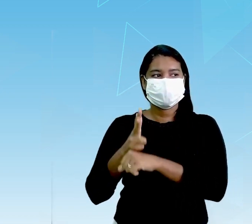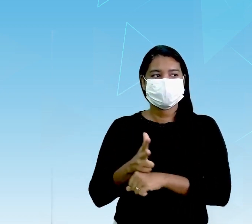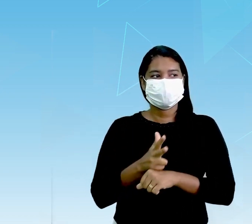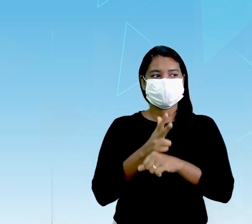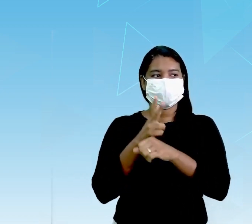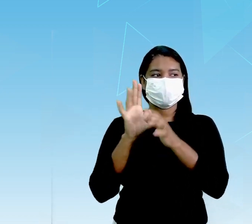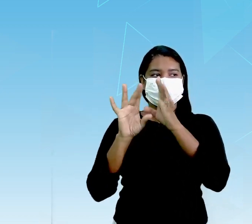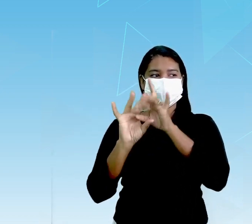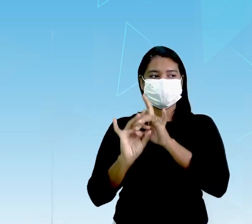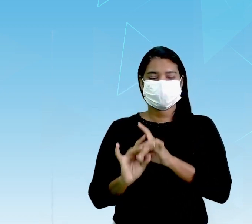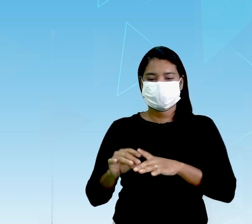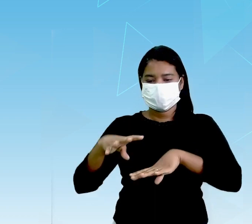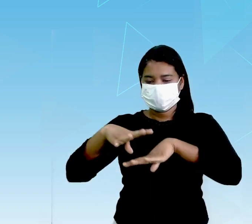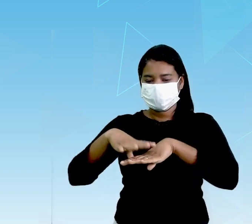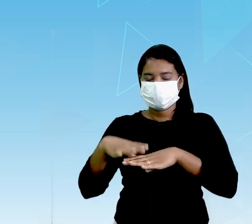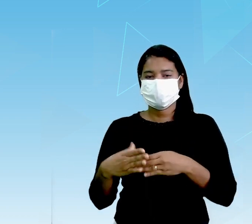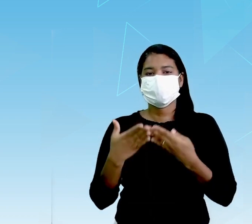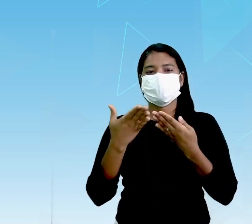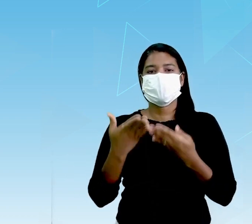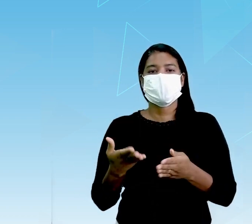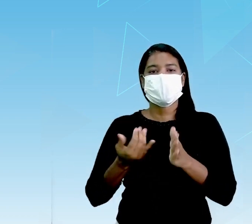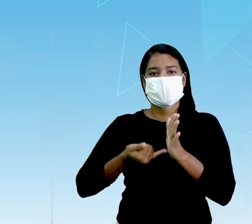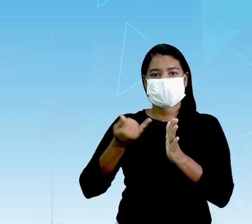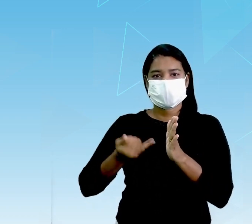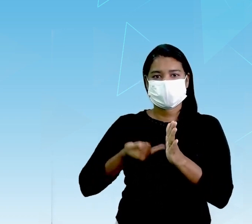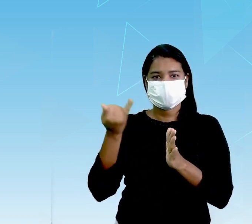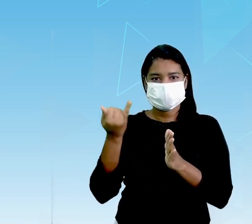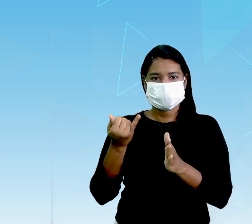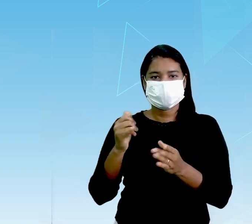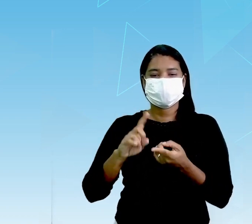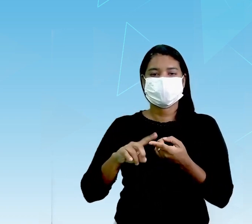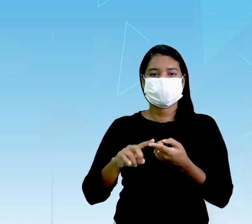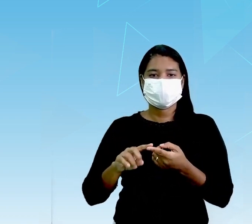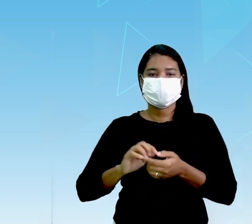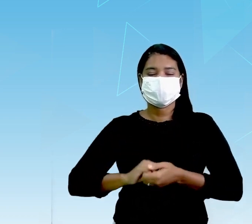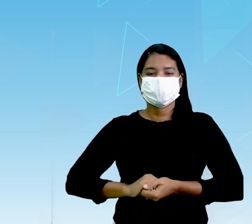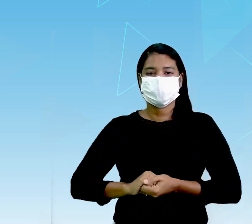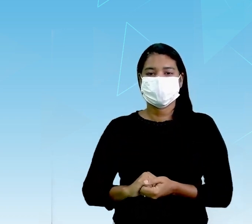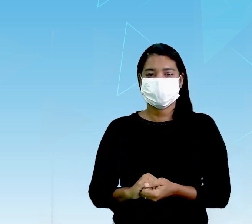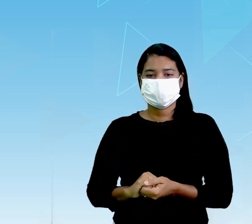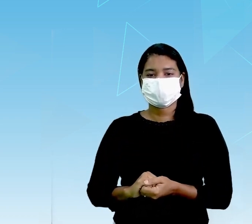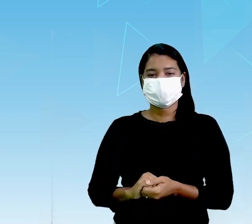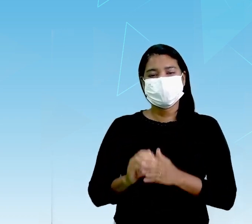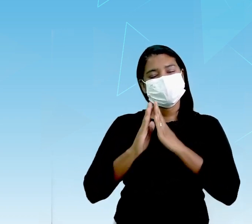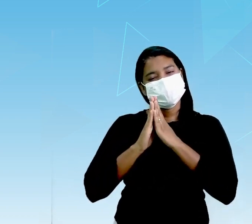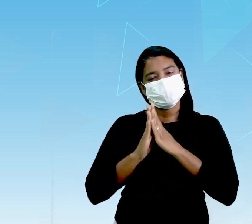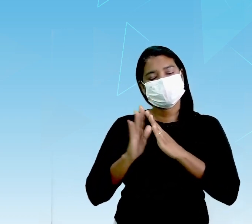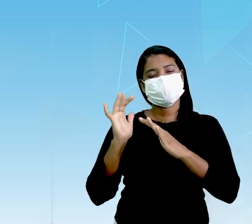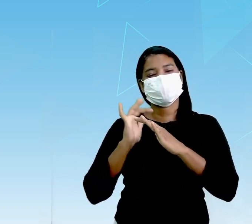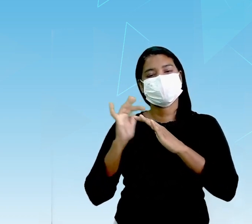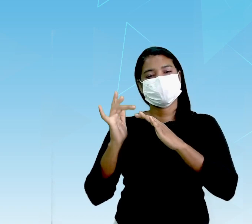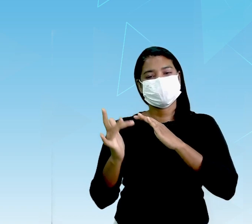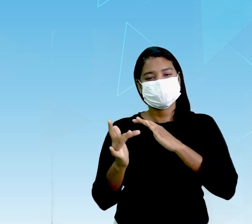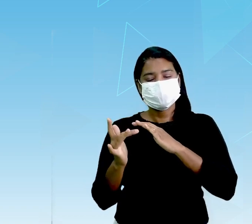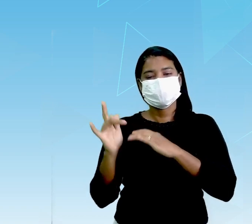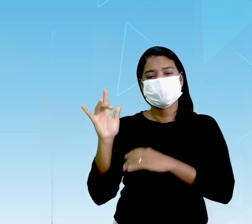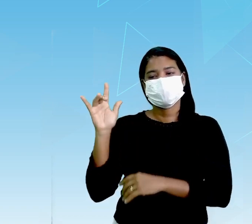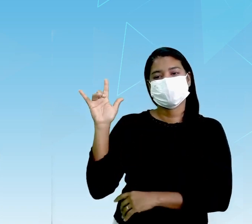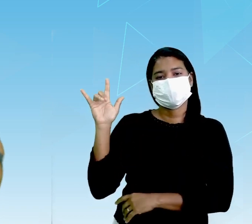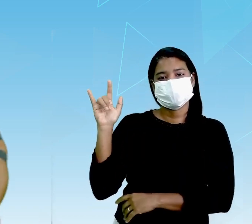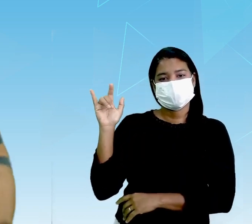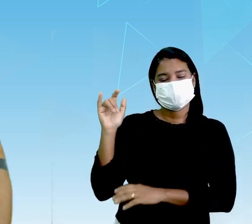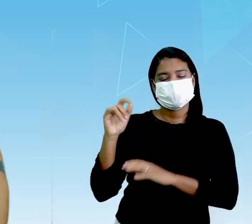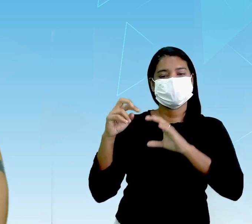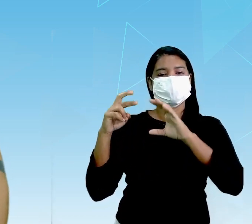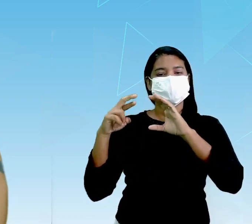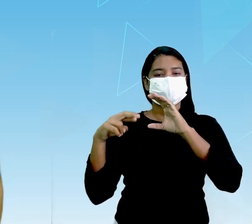nossos assuntos de matemática. Você que não tiver inscrito nos nossos canais, se inscreve nos nossos canais, por favor. E aí, Instagram é Robertão da